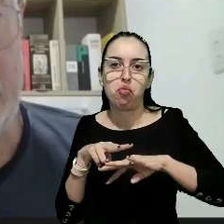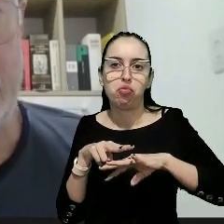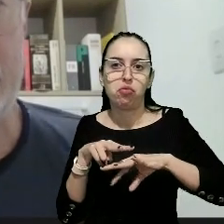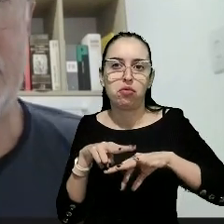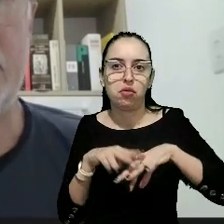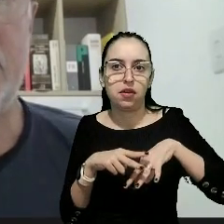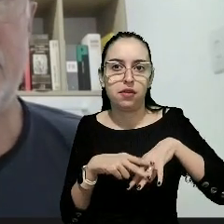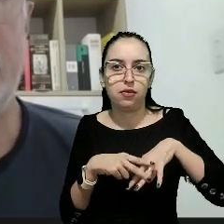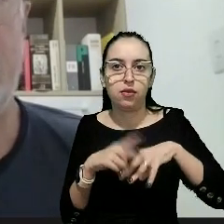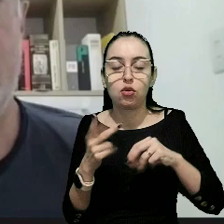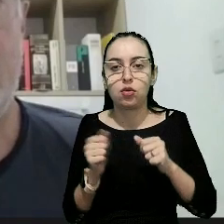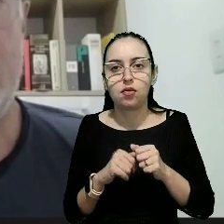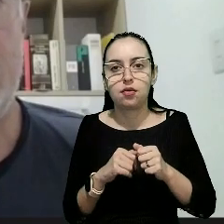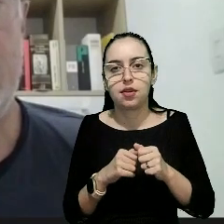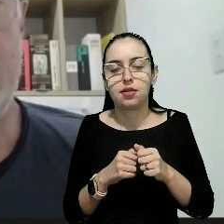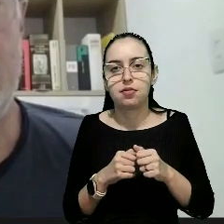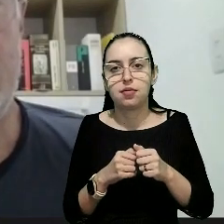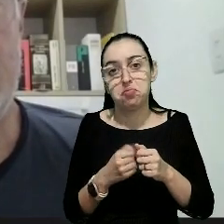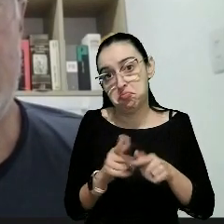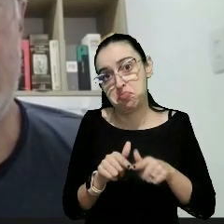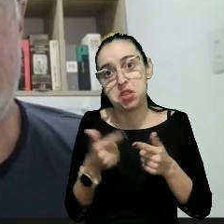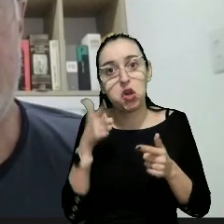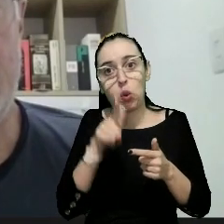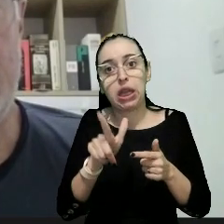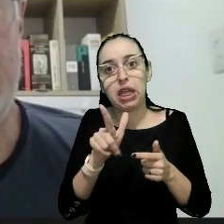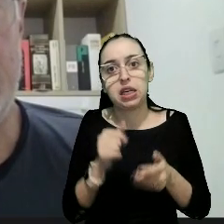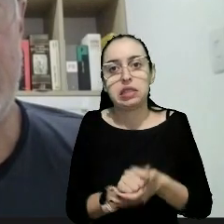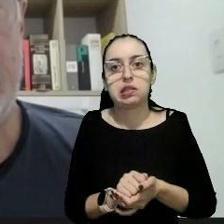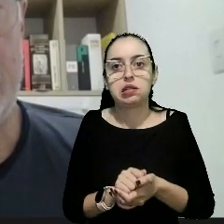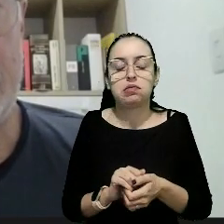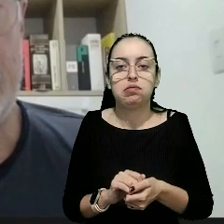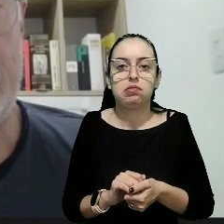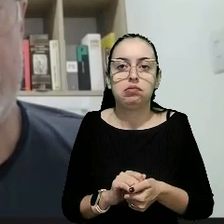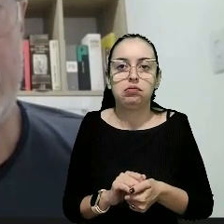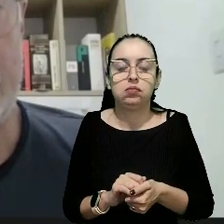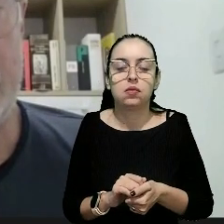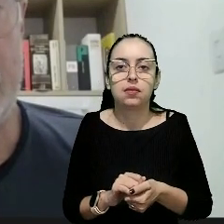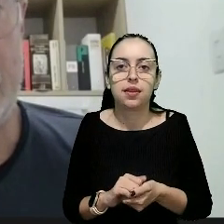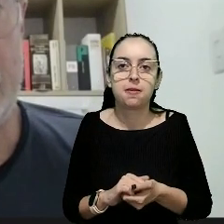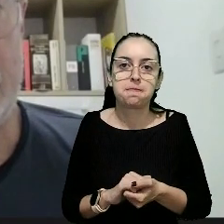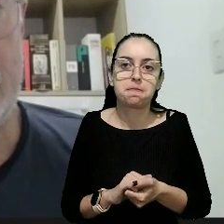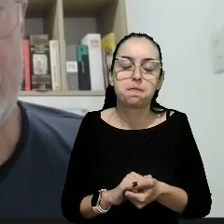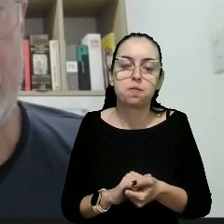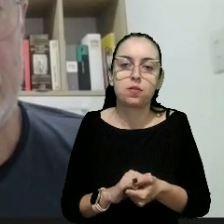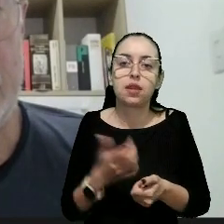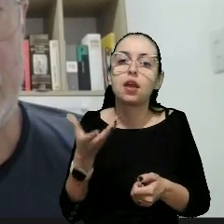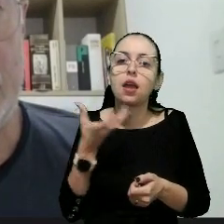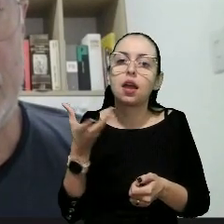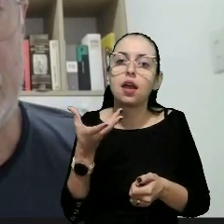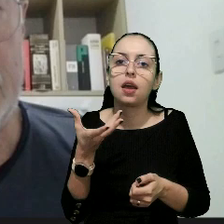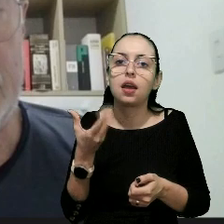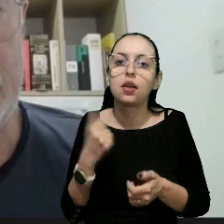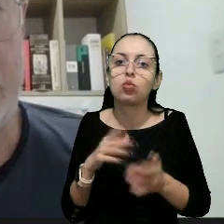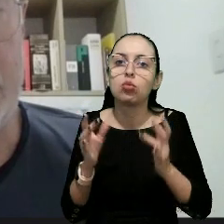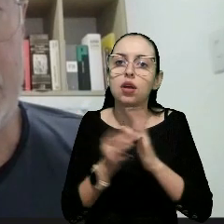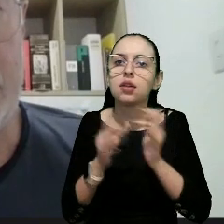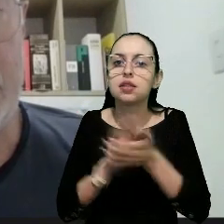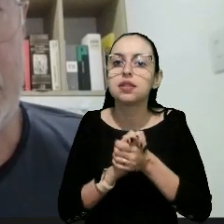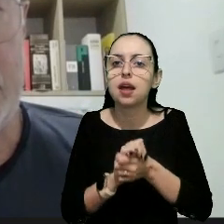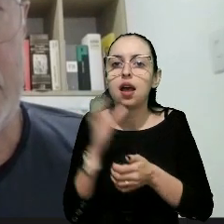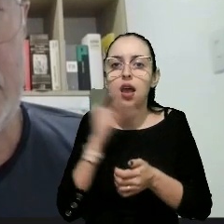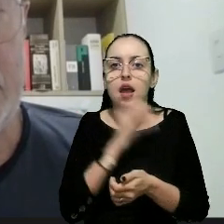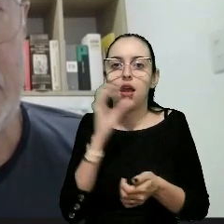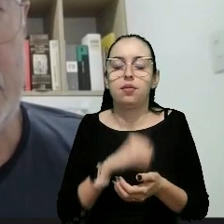ficam viúvos, o que é mais raro, porque a mulher vive mais, né? Mas os homens, tem muitos que ficam viúvos,